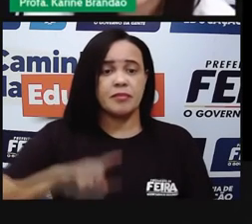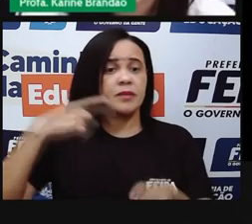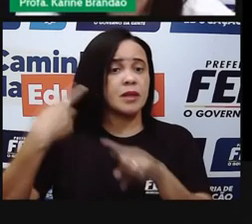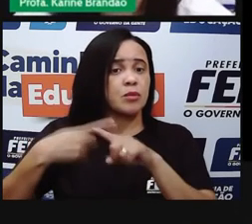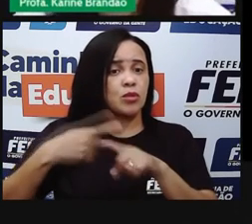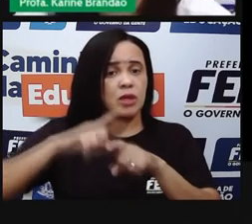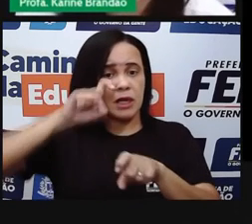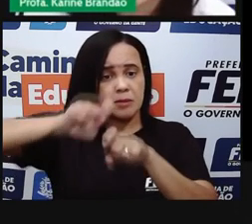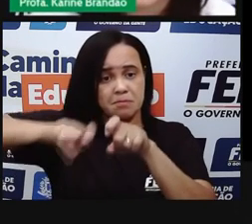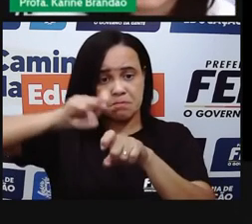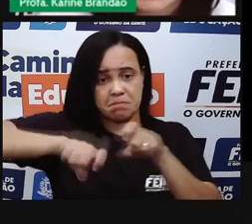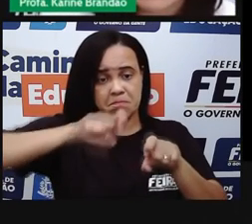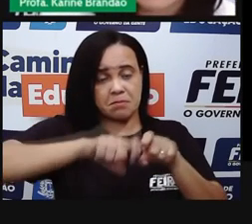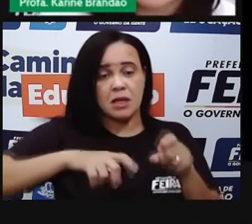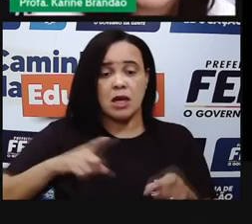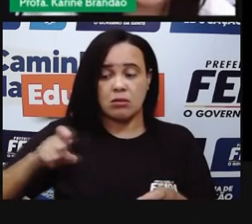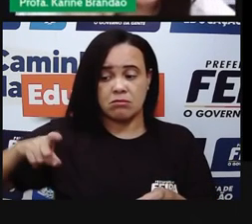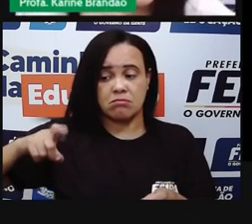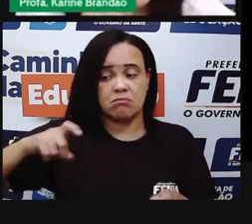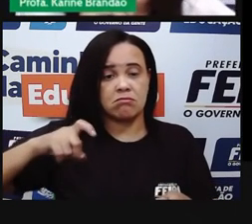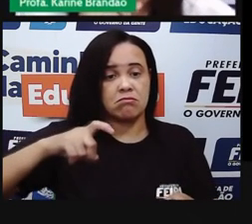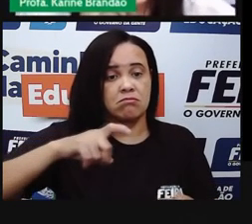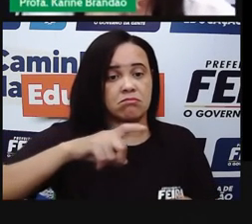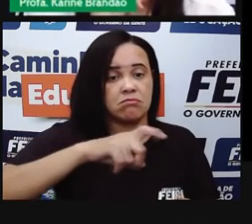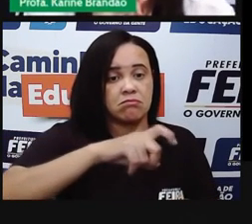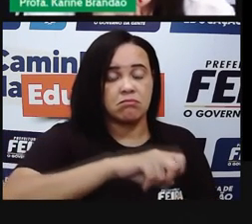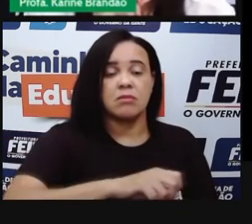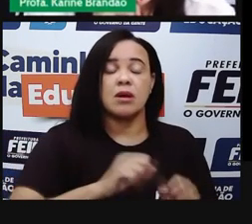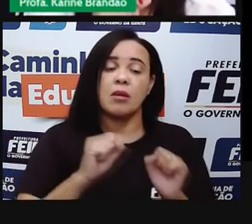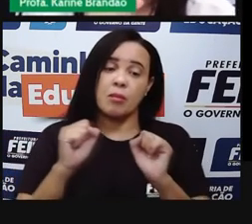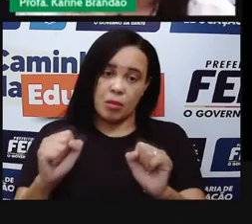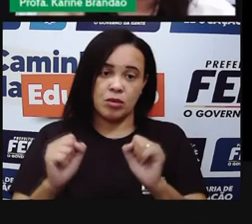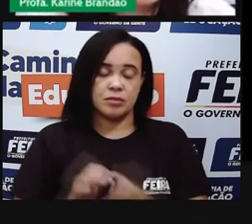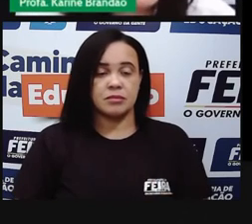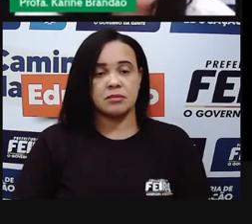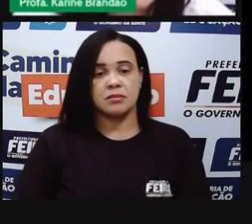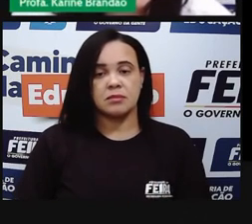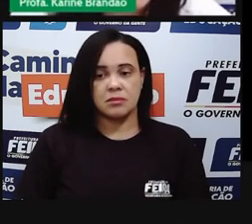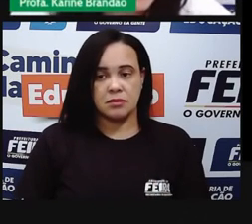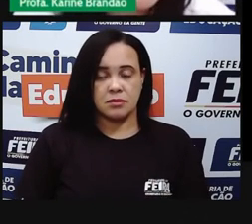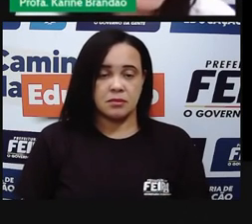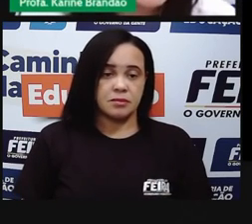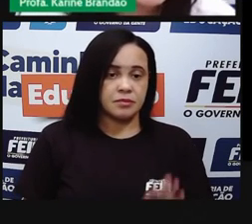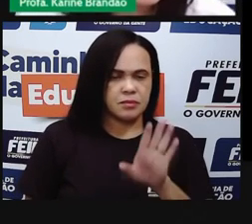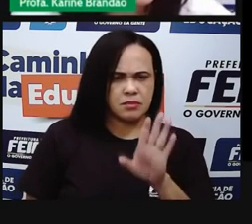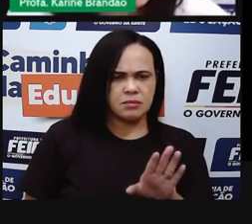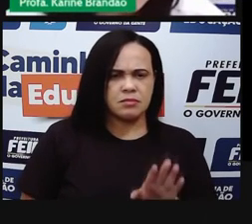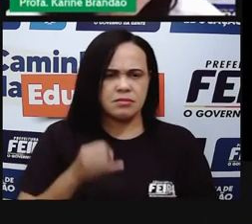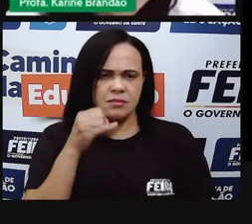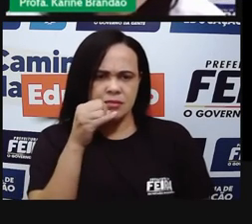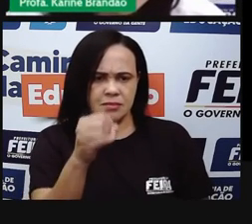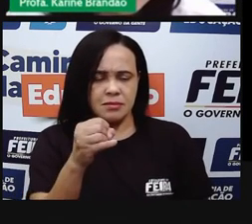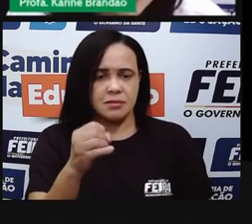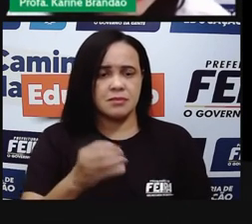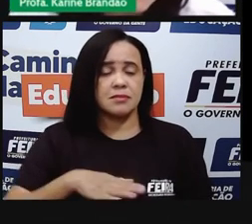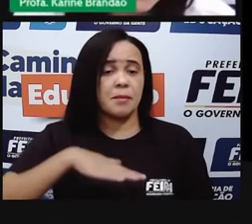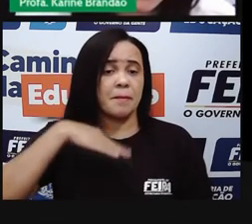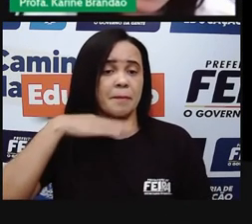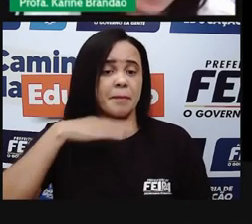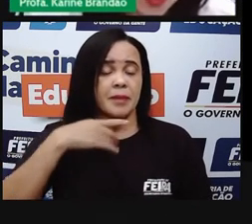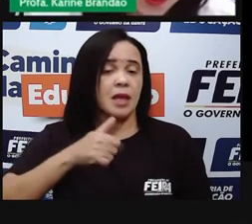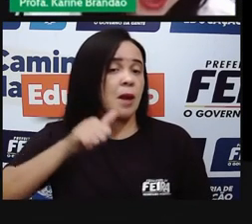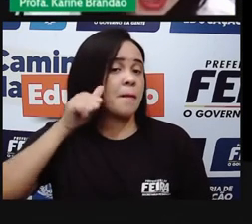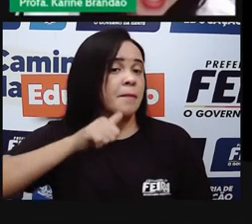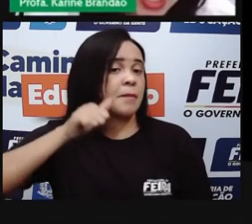pai pode ser X ou pode ser Y. Mas já vamos pensar então. Se a Marge só pode dar X